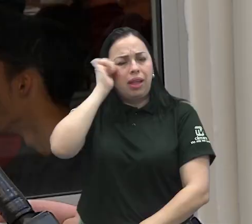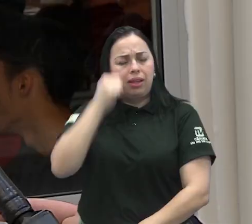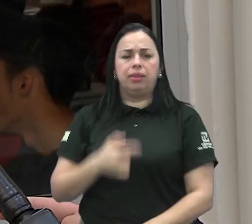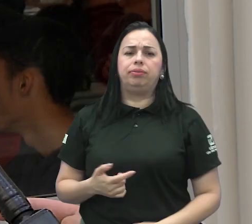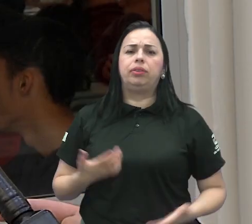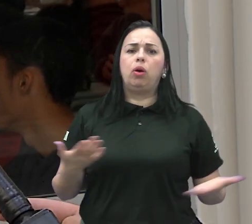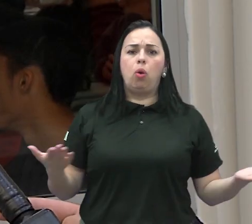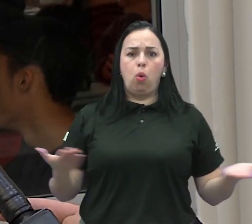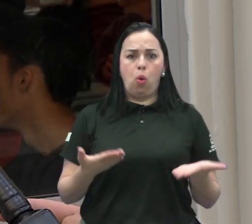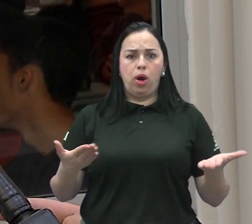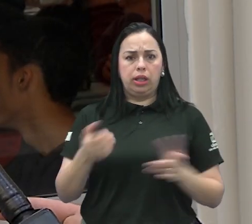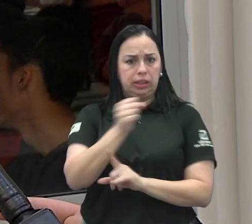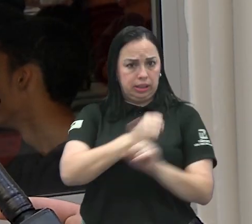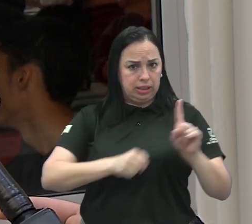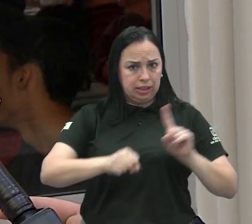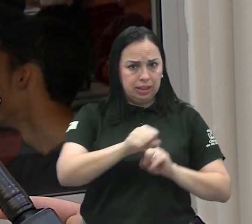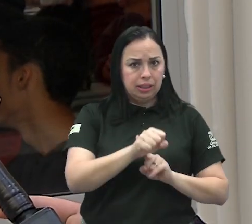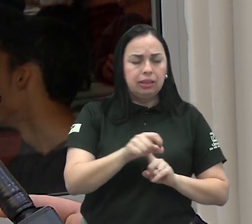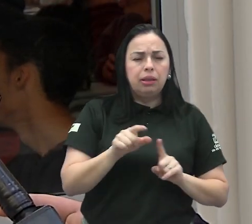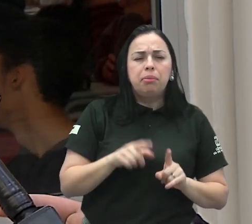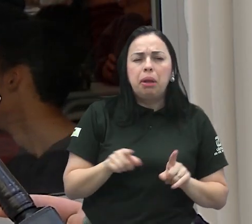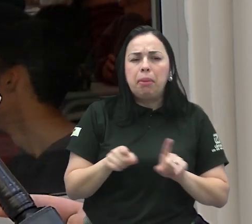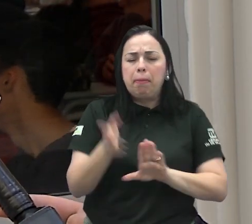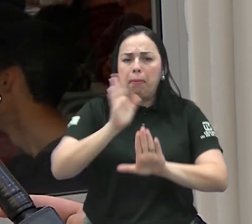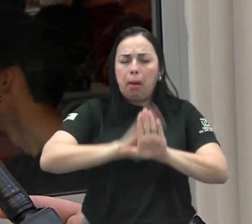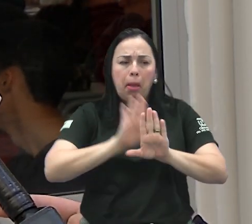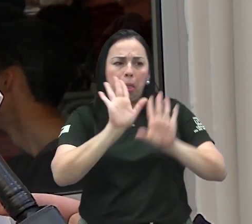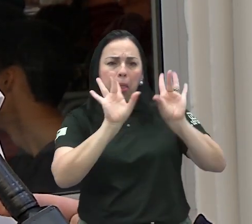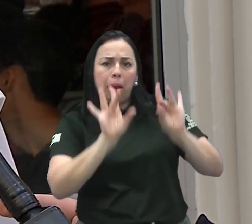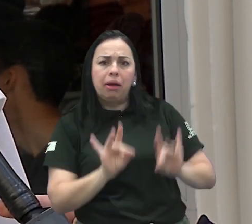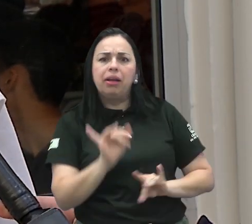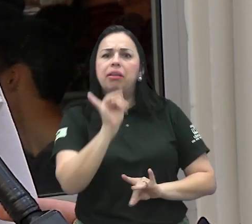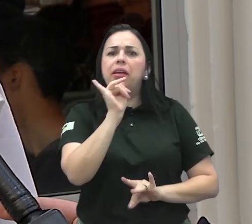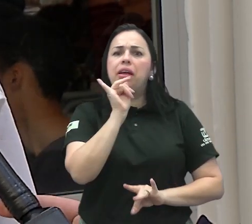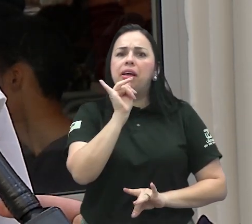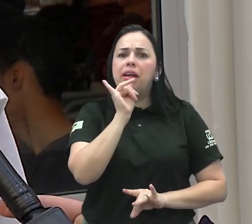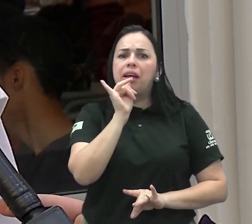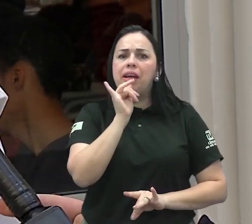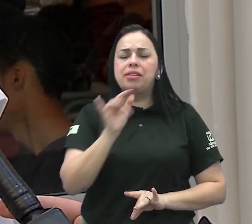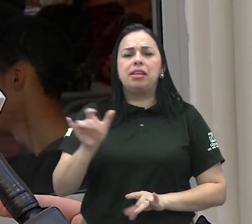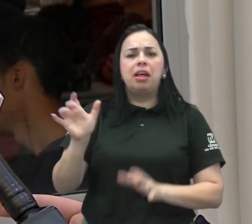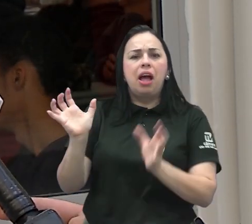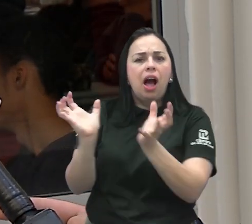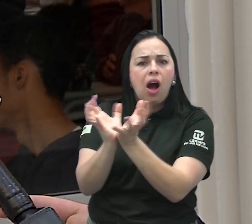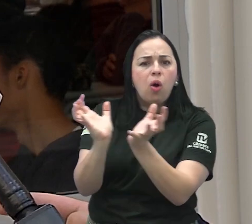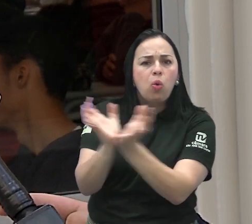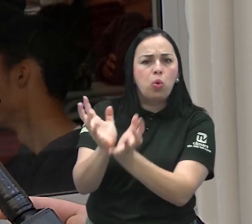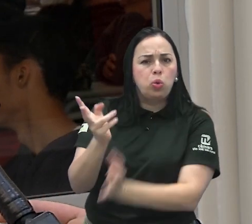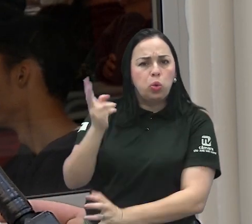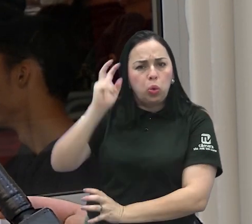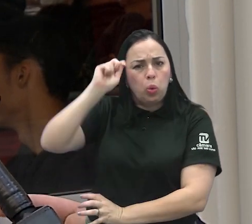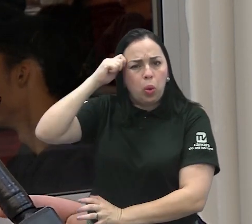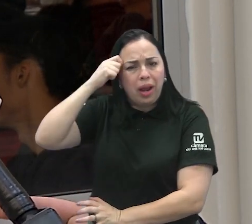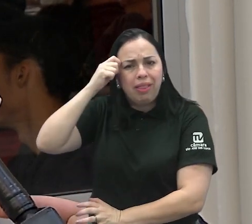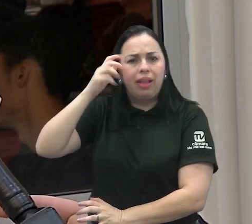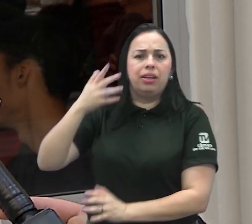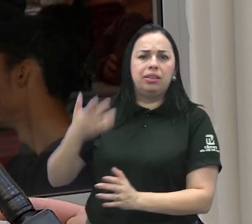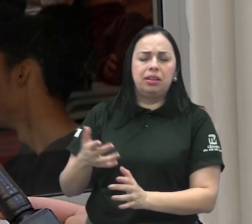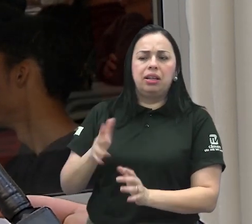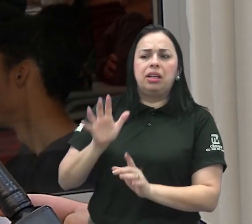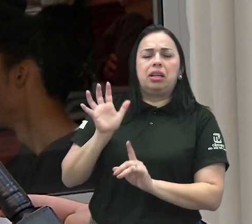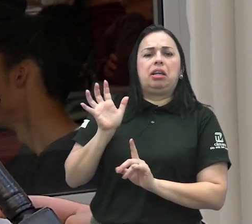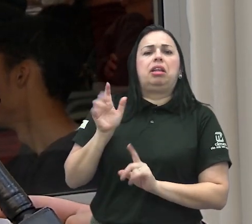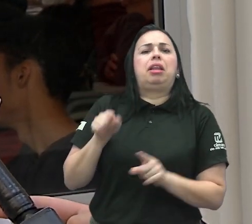negras. Eu aprendi bastante sobre como a sociedade funciona, sobre como até nos pequenos detalhes a gente tem a questão do embranquecimento das culturas